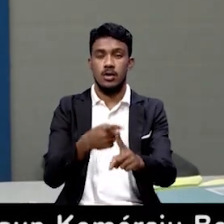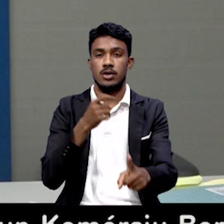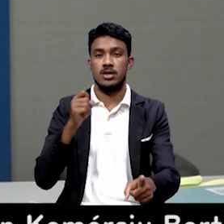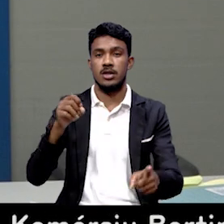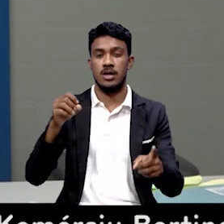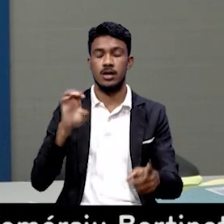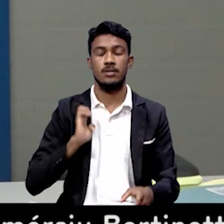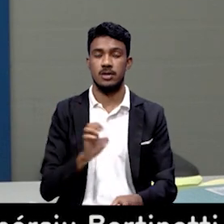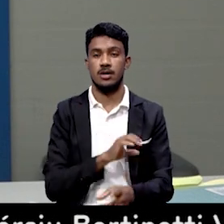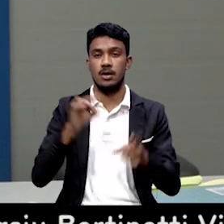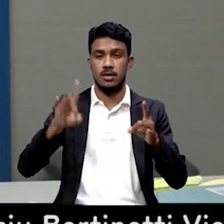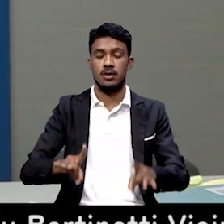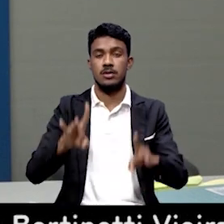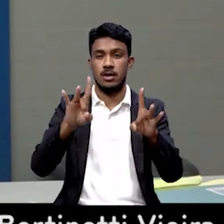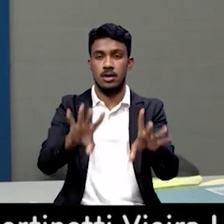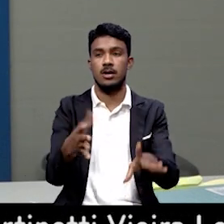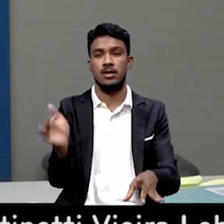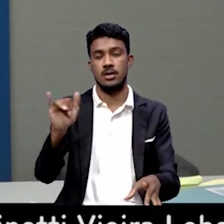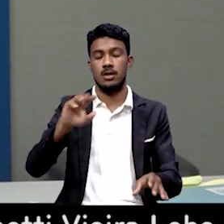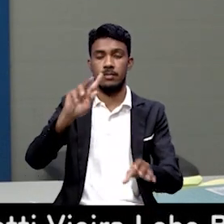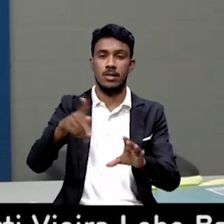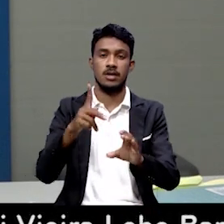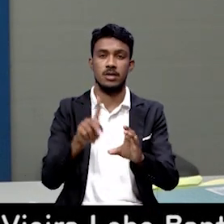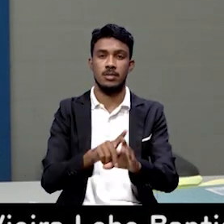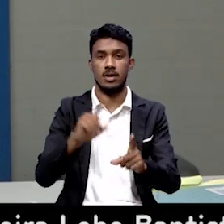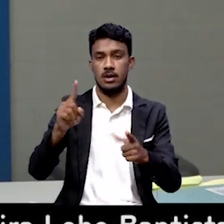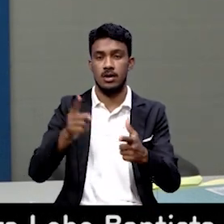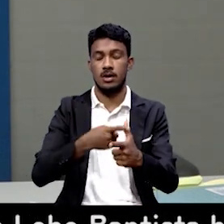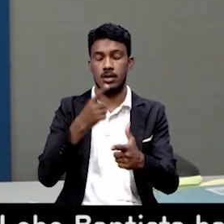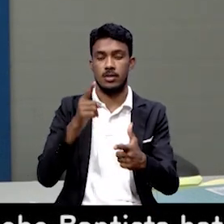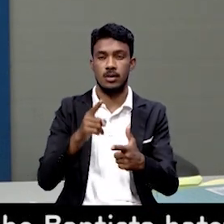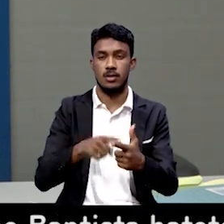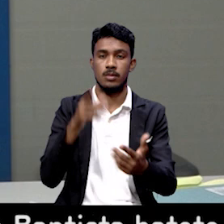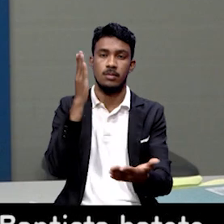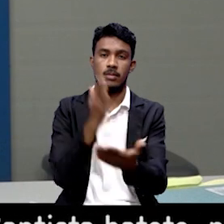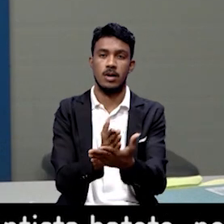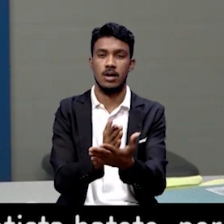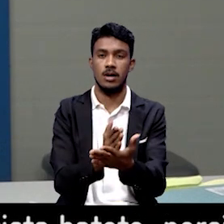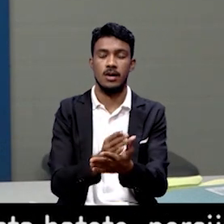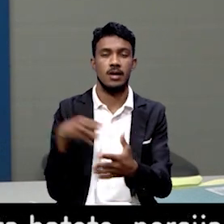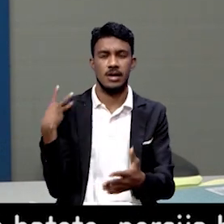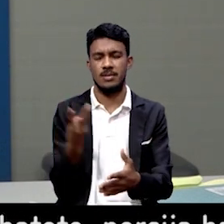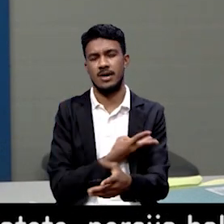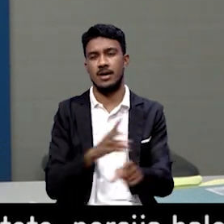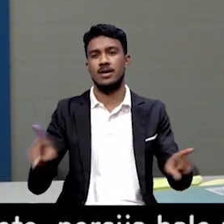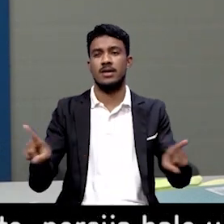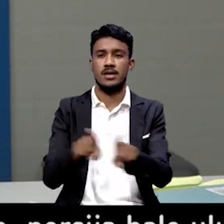NGO participa quando para, e tem uma anexão